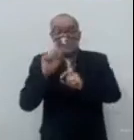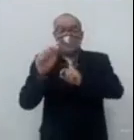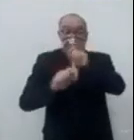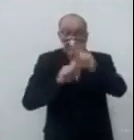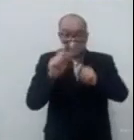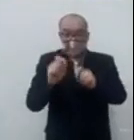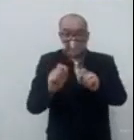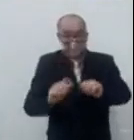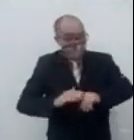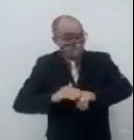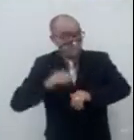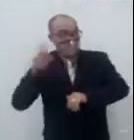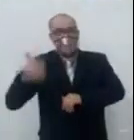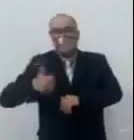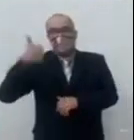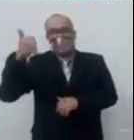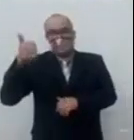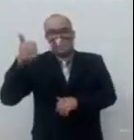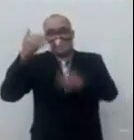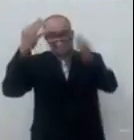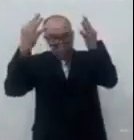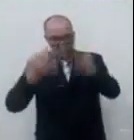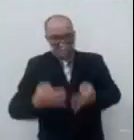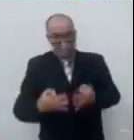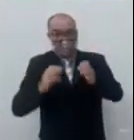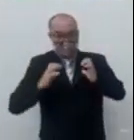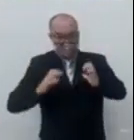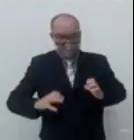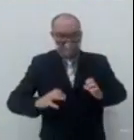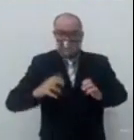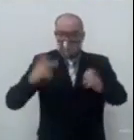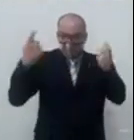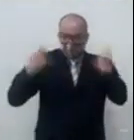medida do possível, ser justo. Era isso que eu tinha, senhor presidente. Muito obrigado.